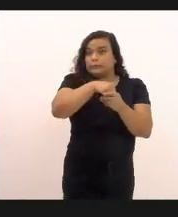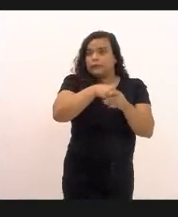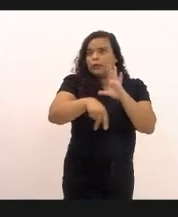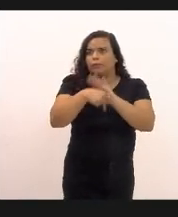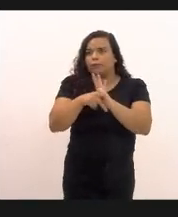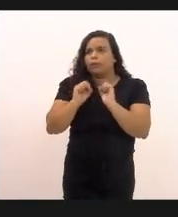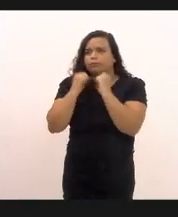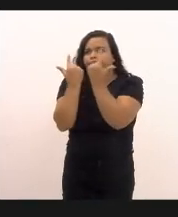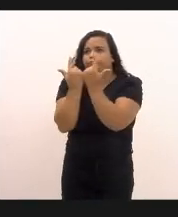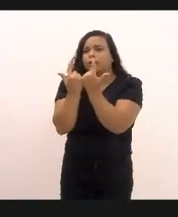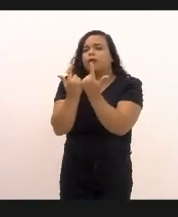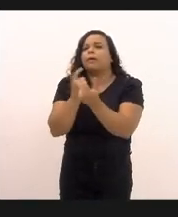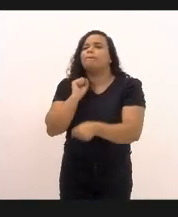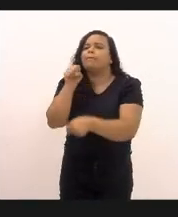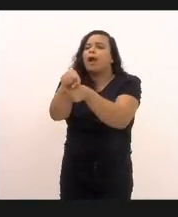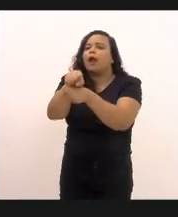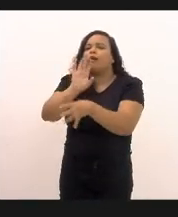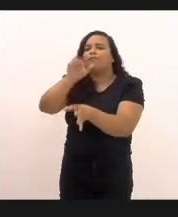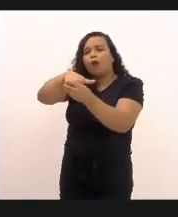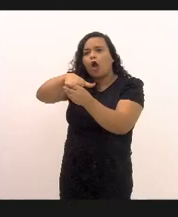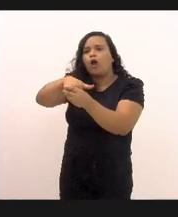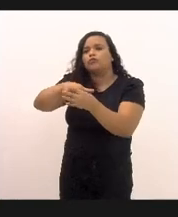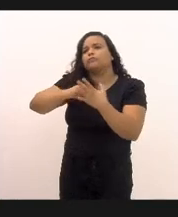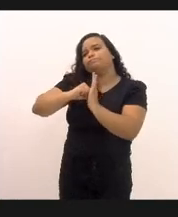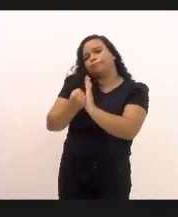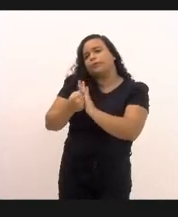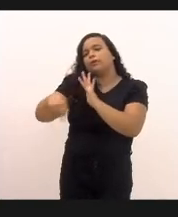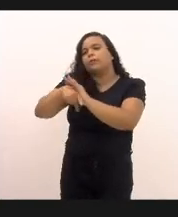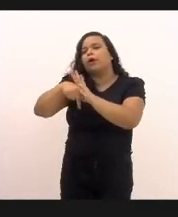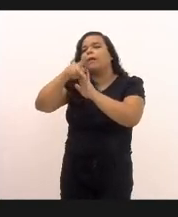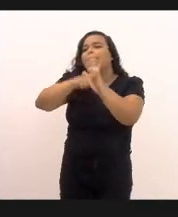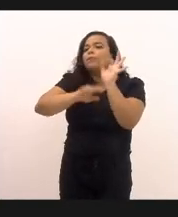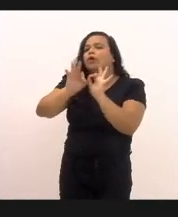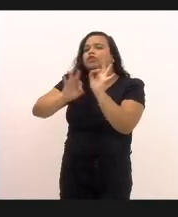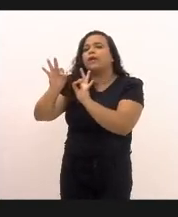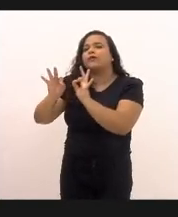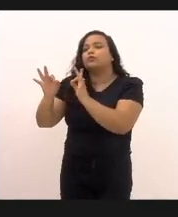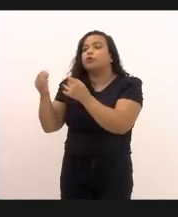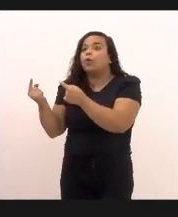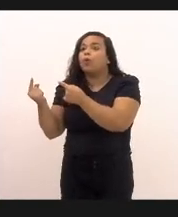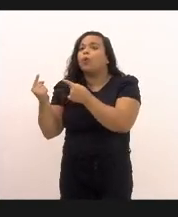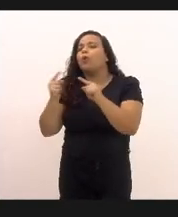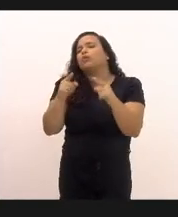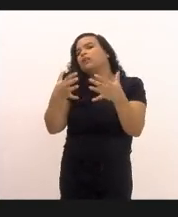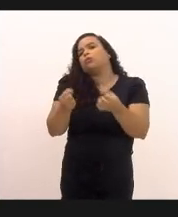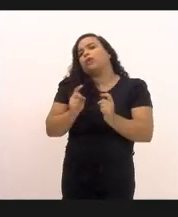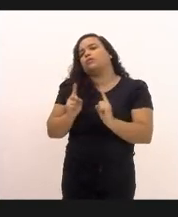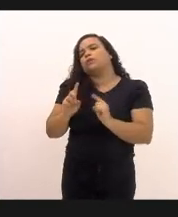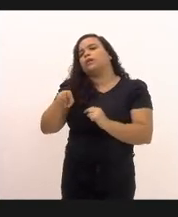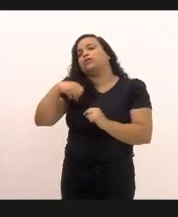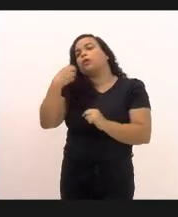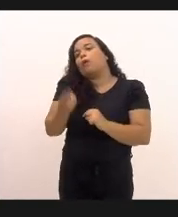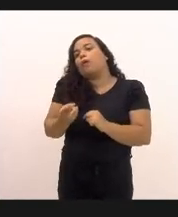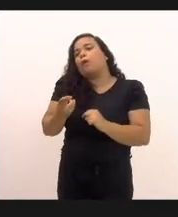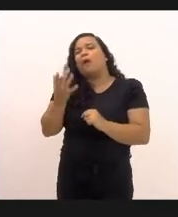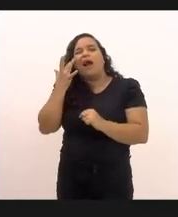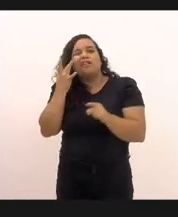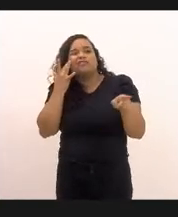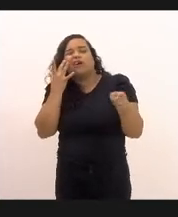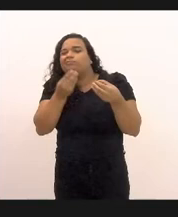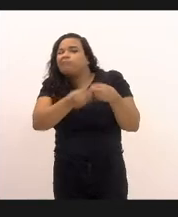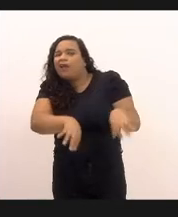para obstruir votações de projetos que somos contrários, que achamos danosos ou